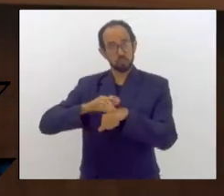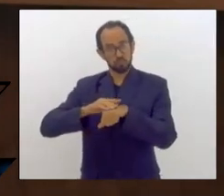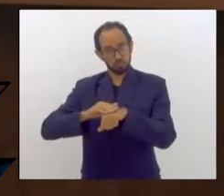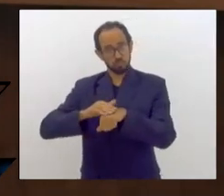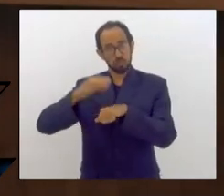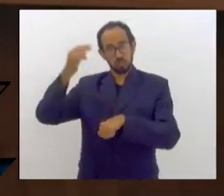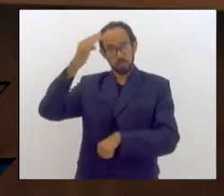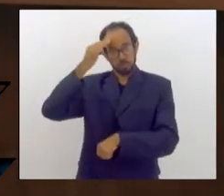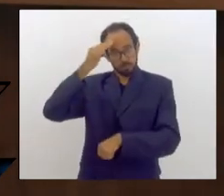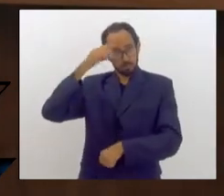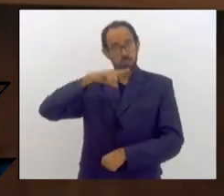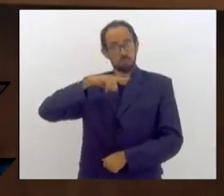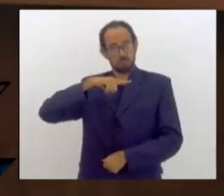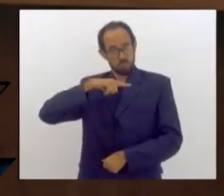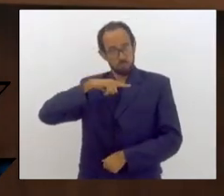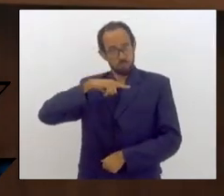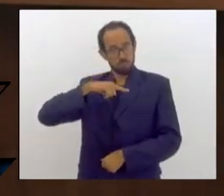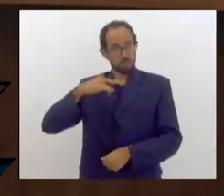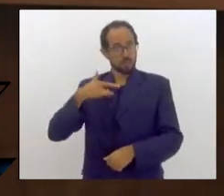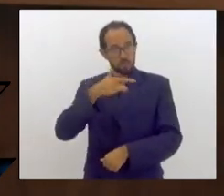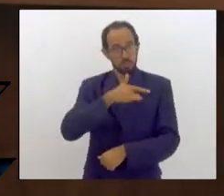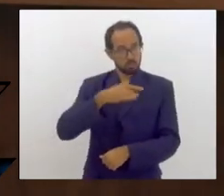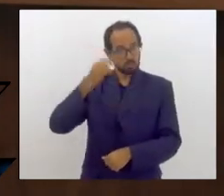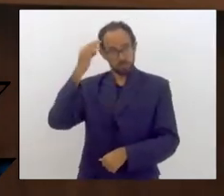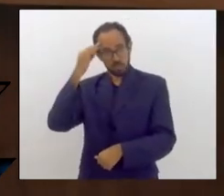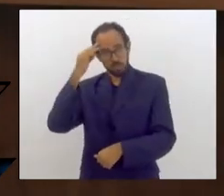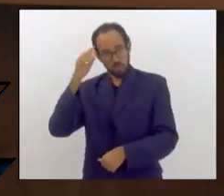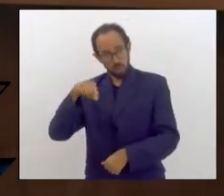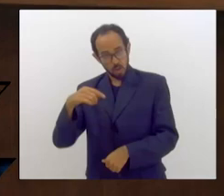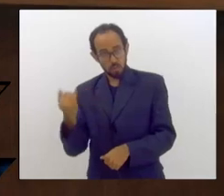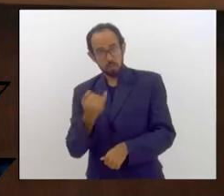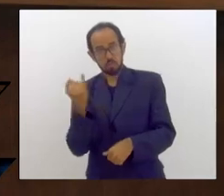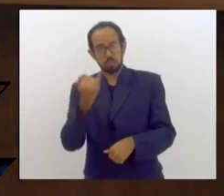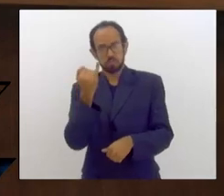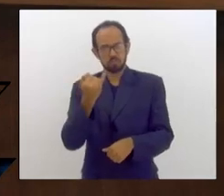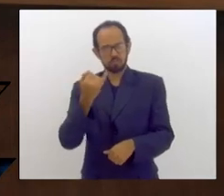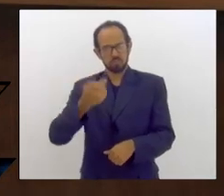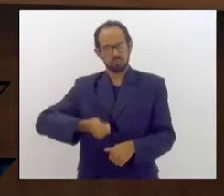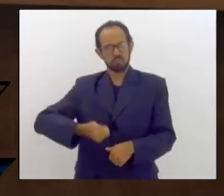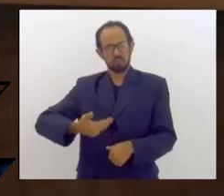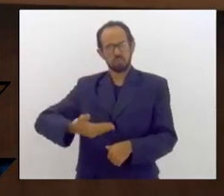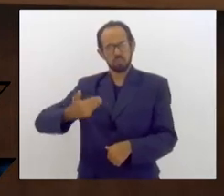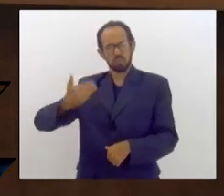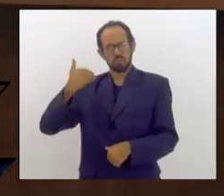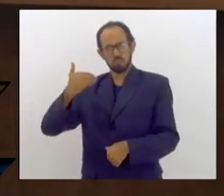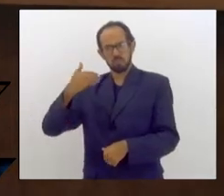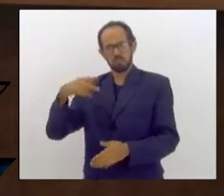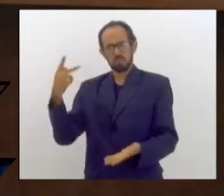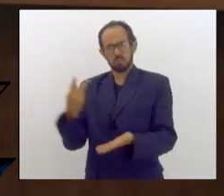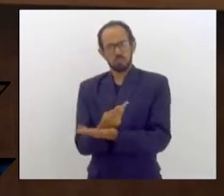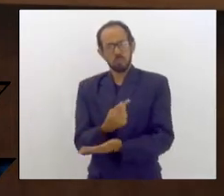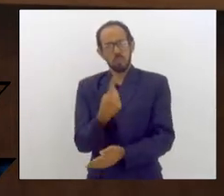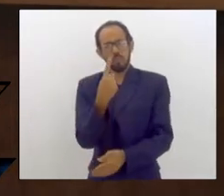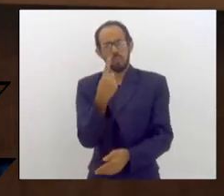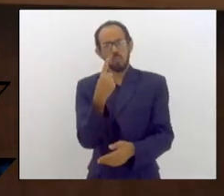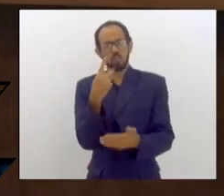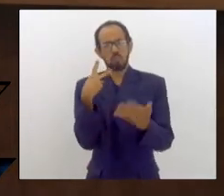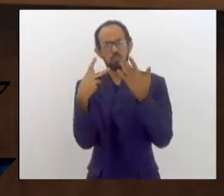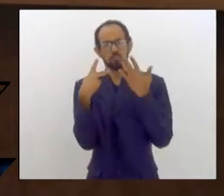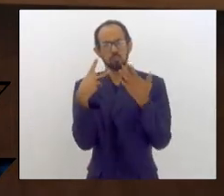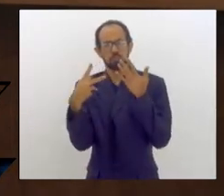mental e que na saúde mental é central. A gente teve, até pouquíssimo tempo, apenas um psiquiatra